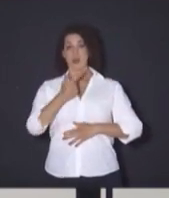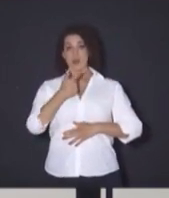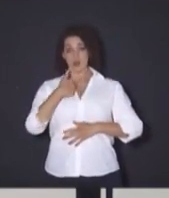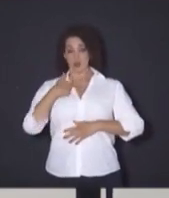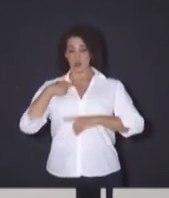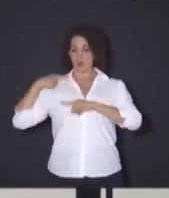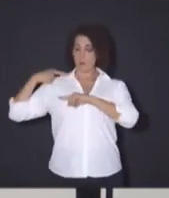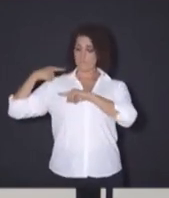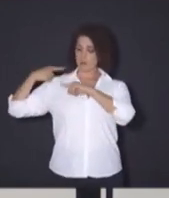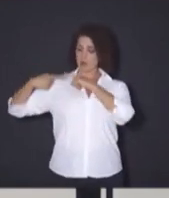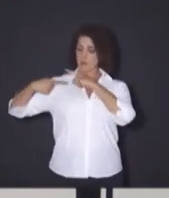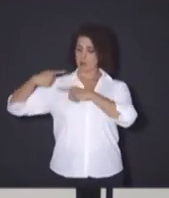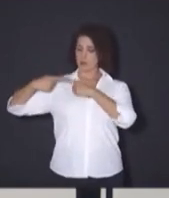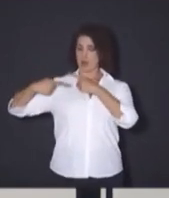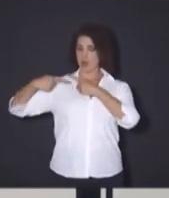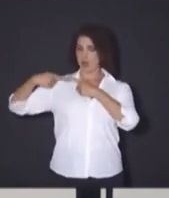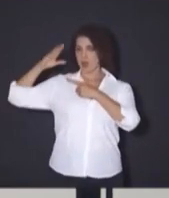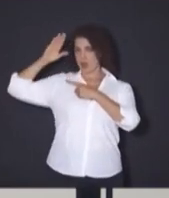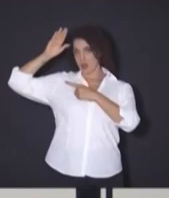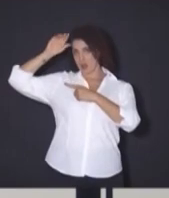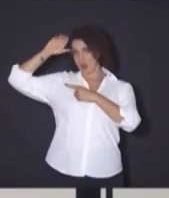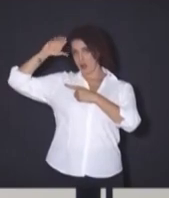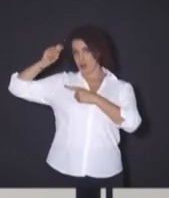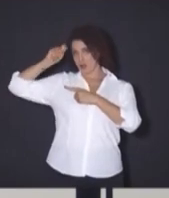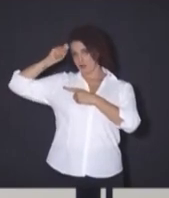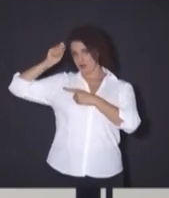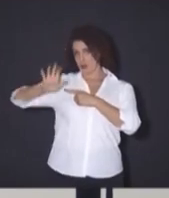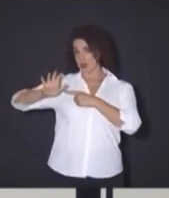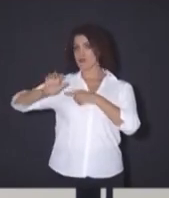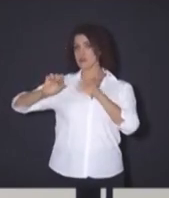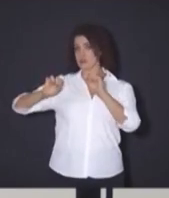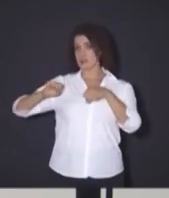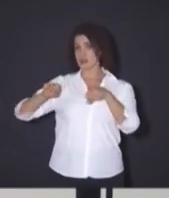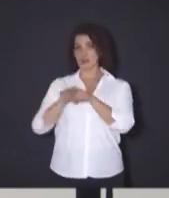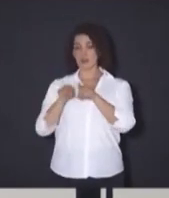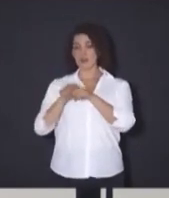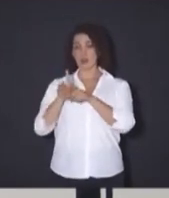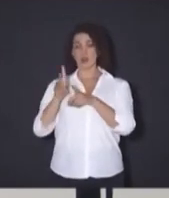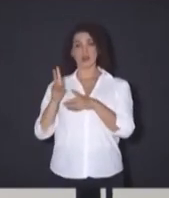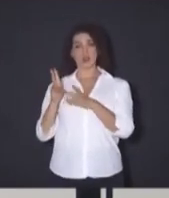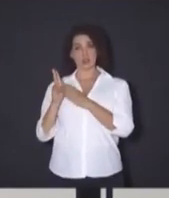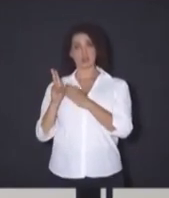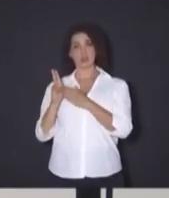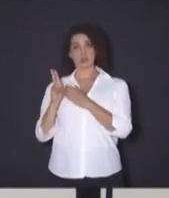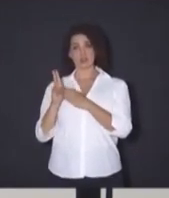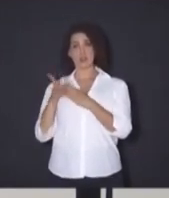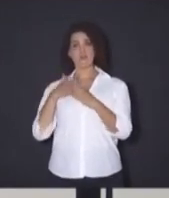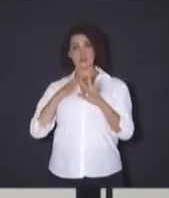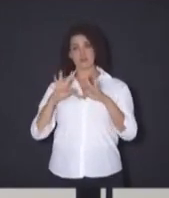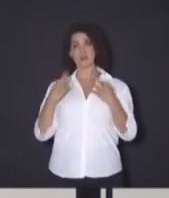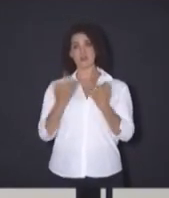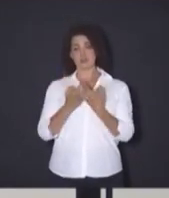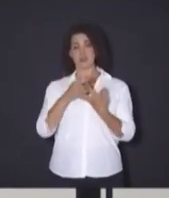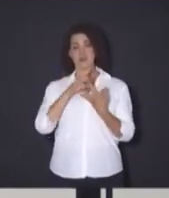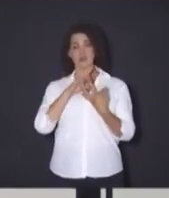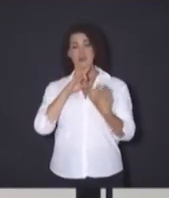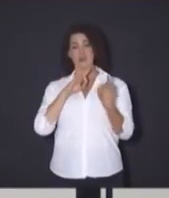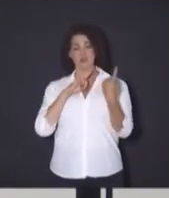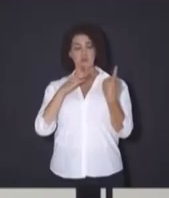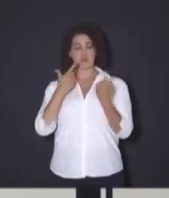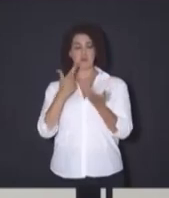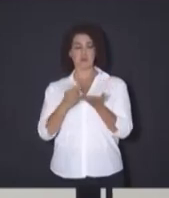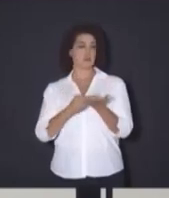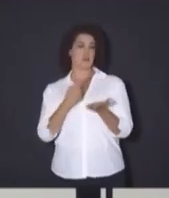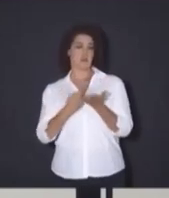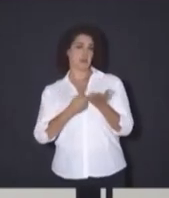descendente de africanos, sim, mas sou também de índio. Mas na minha família também teve um tal de um branco. Deve ser qualquer